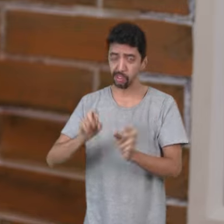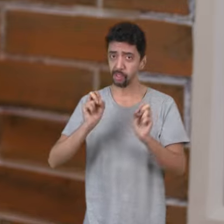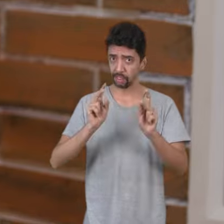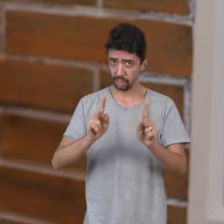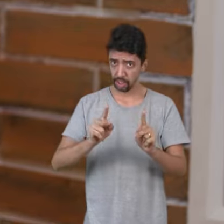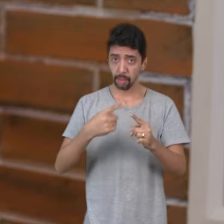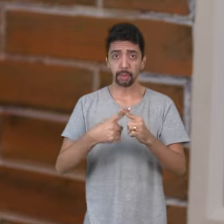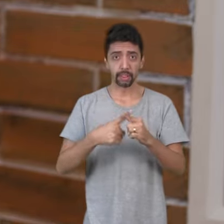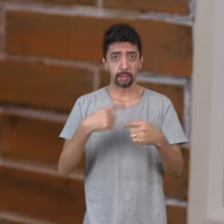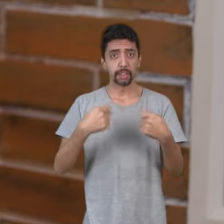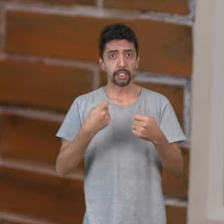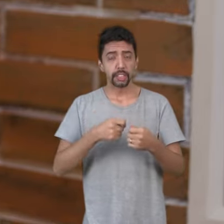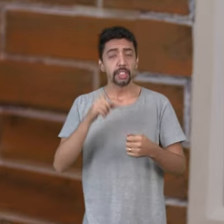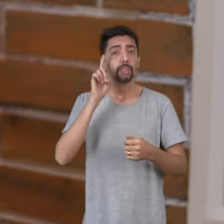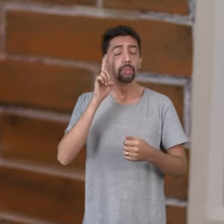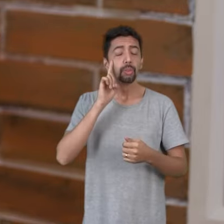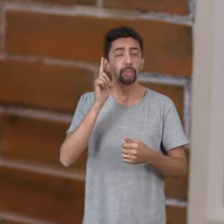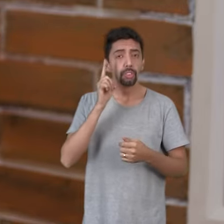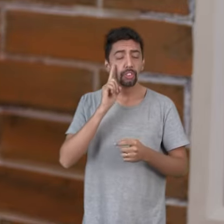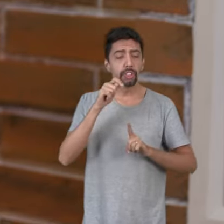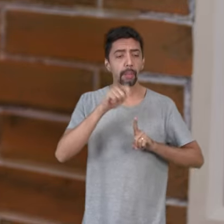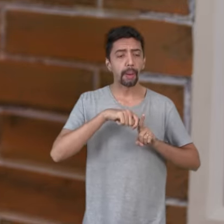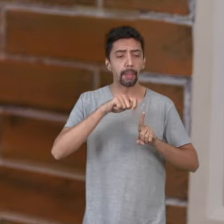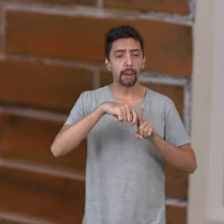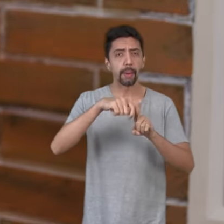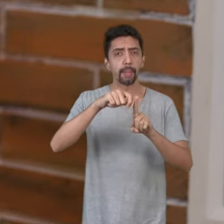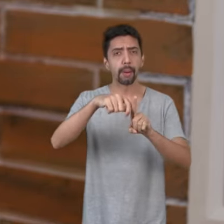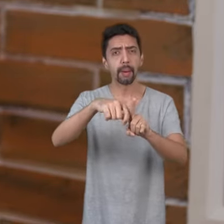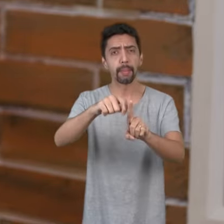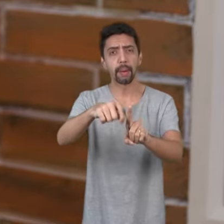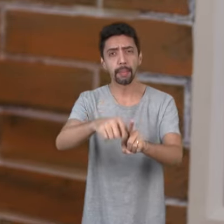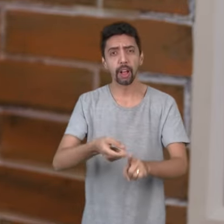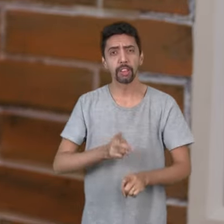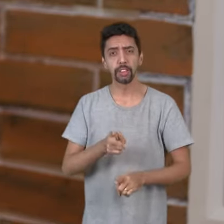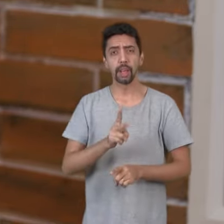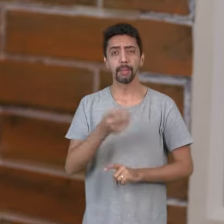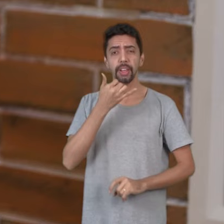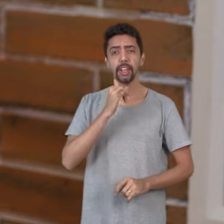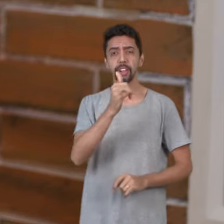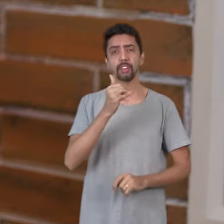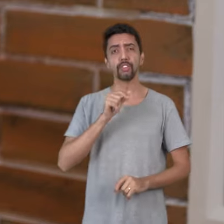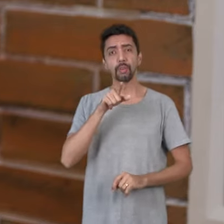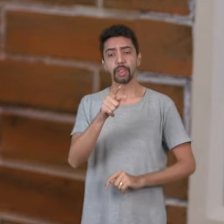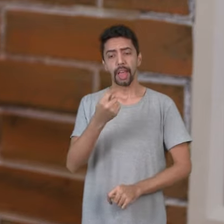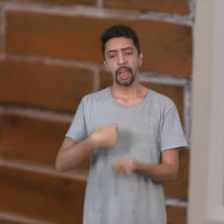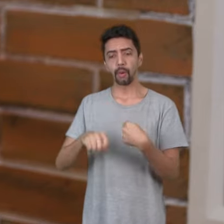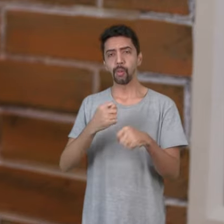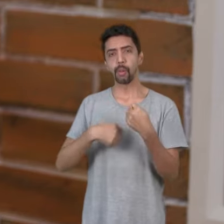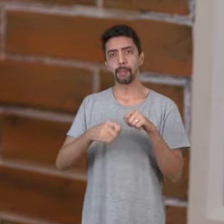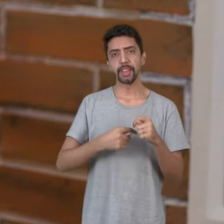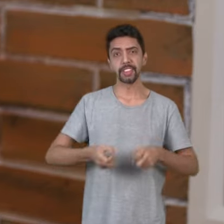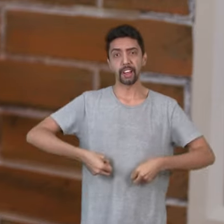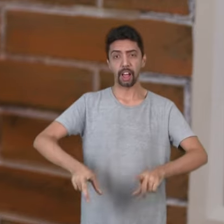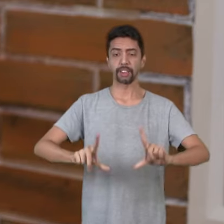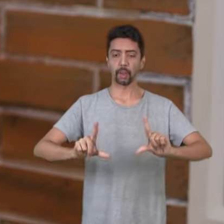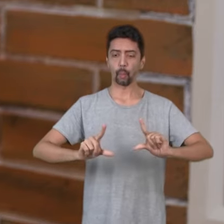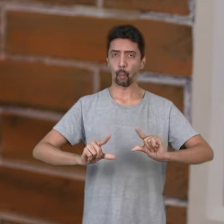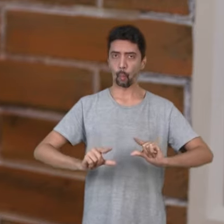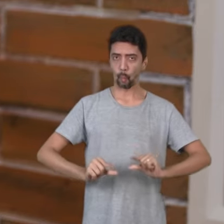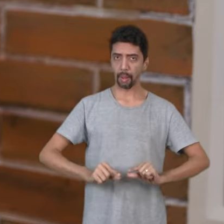possa ter dia a dia, mês a mês, um custo mensal melhor de energia, é necessário buscar